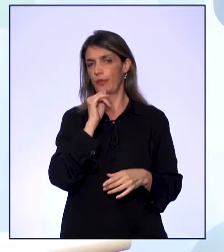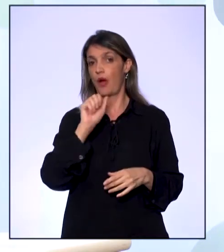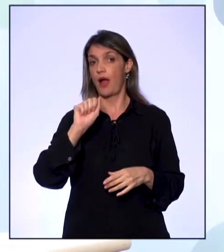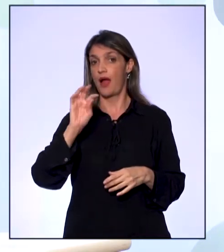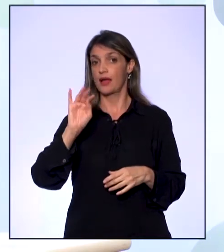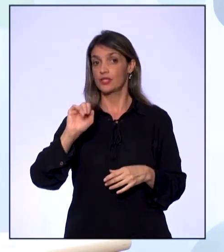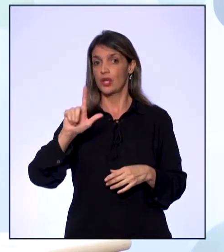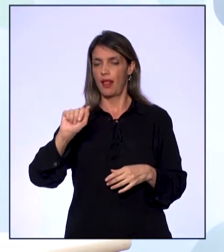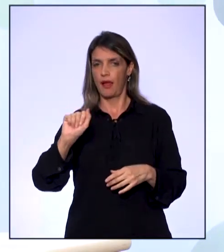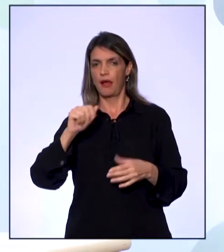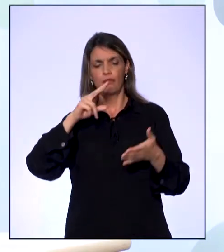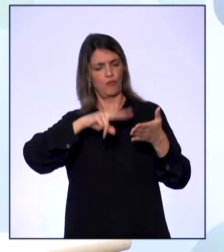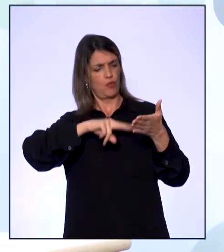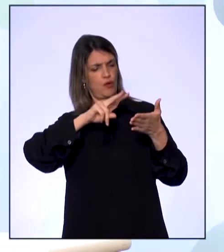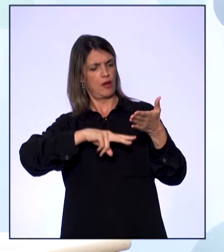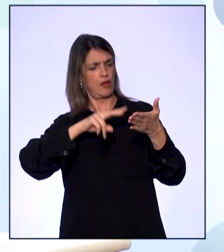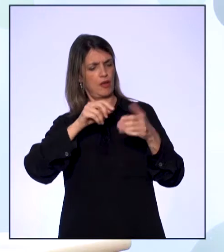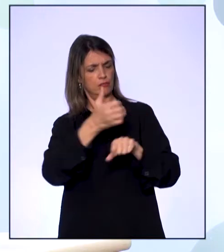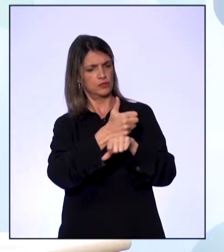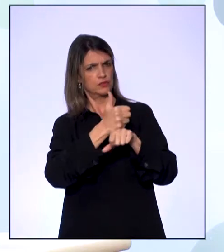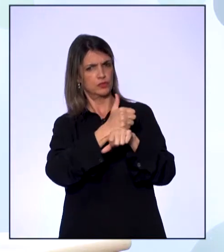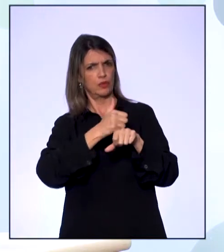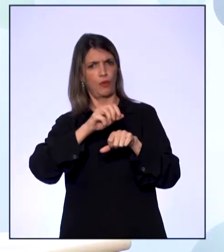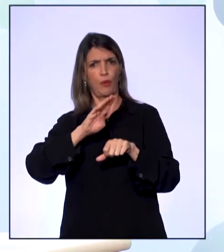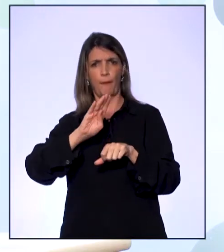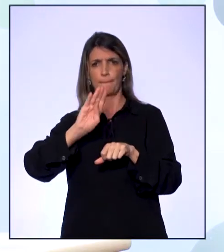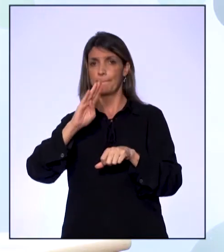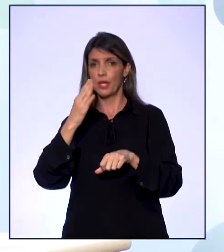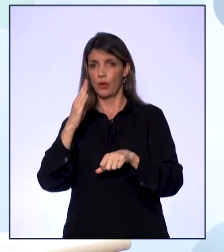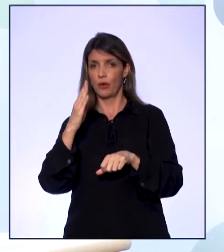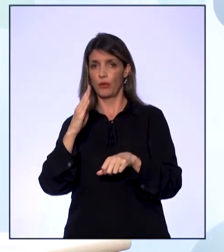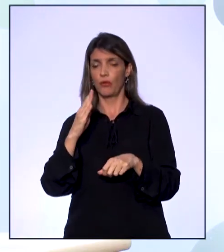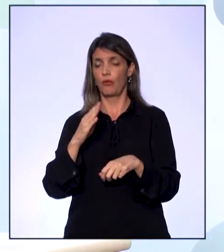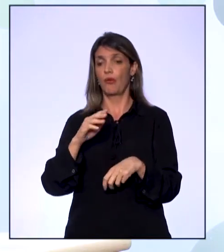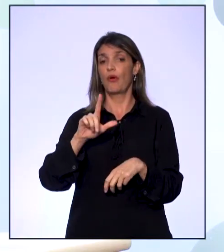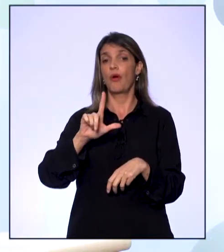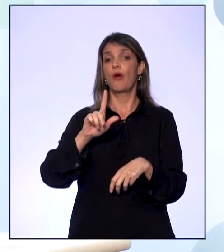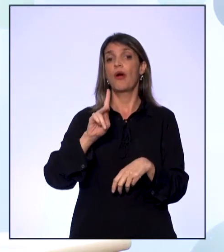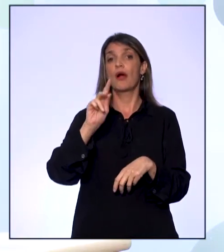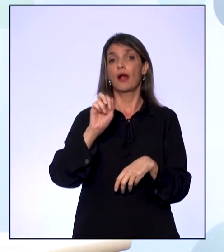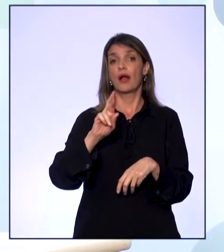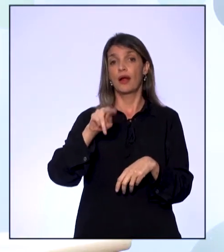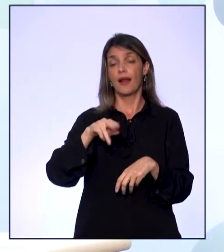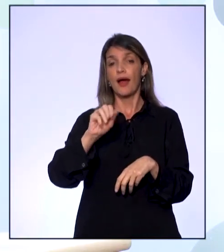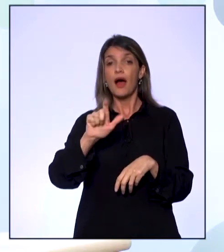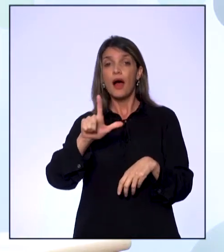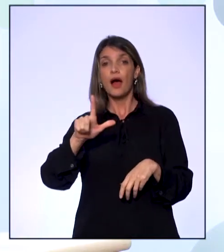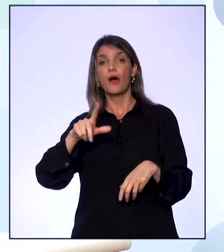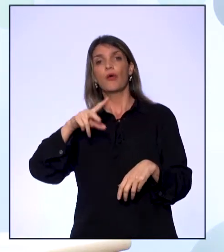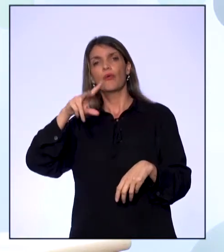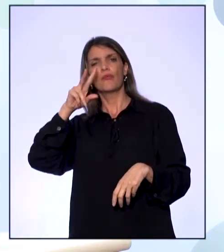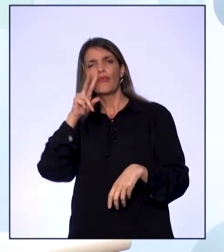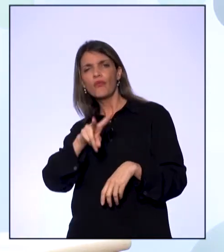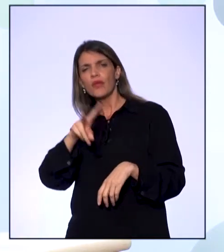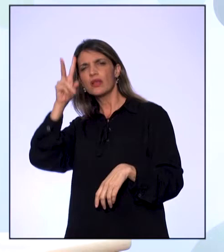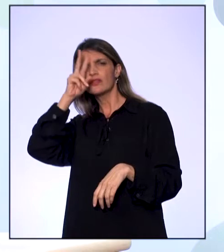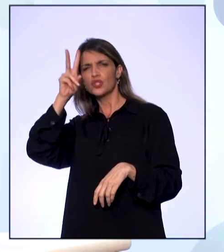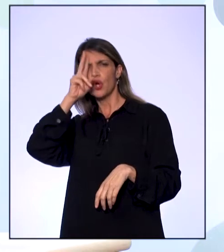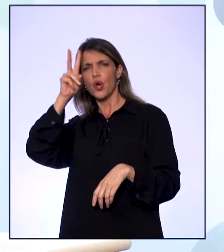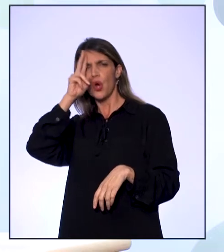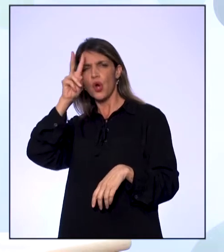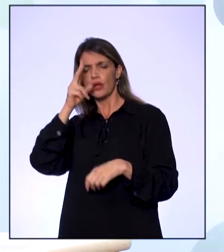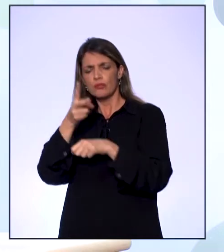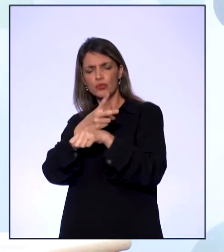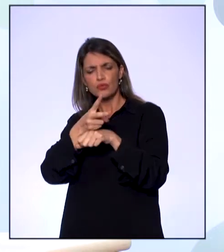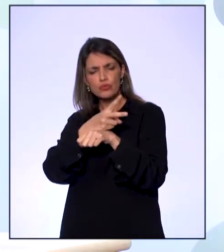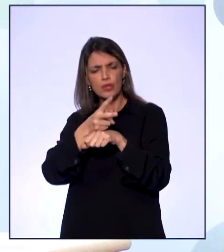Eu vou lê-lo como biólogo. Leandro Carnal, historiador. Vou lê-lo como historiador, assistir suas aulas, procurar os vídeos dele